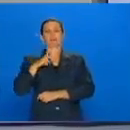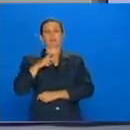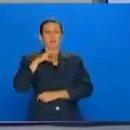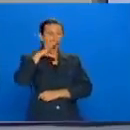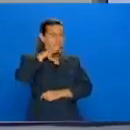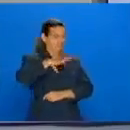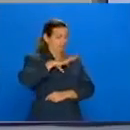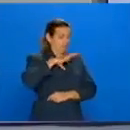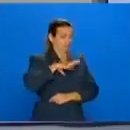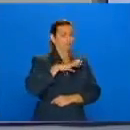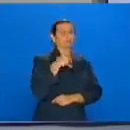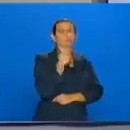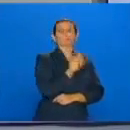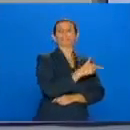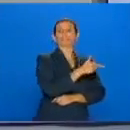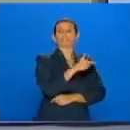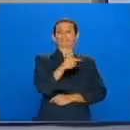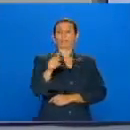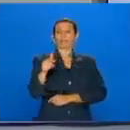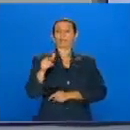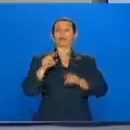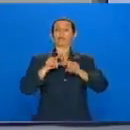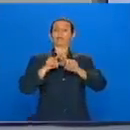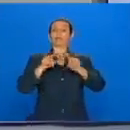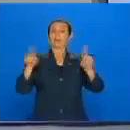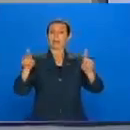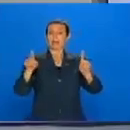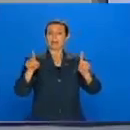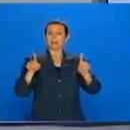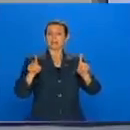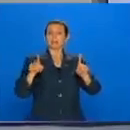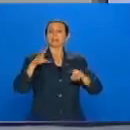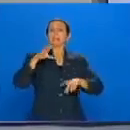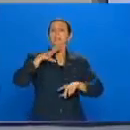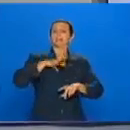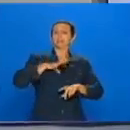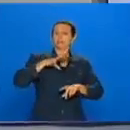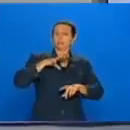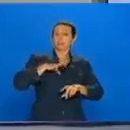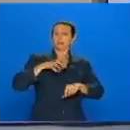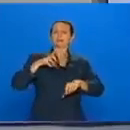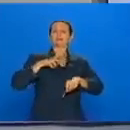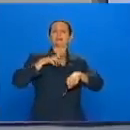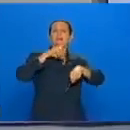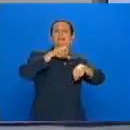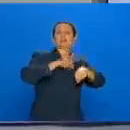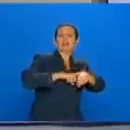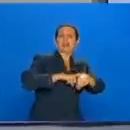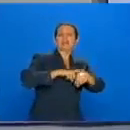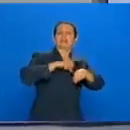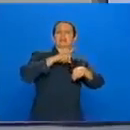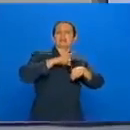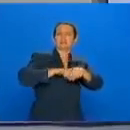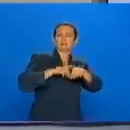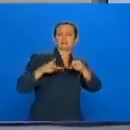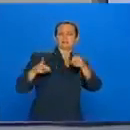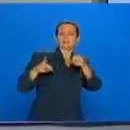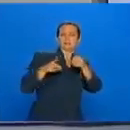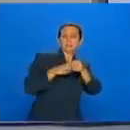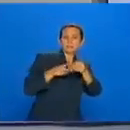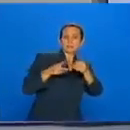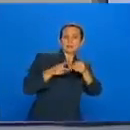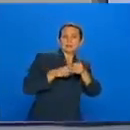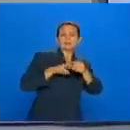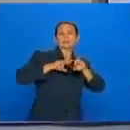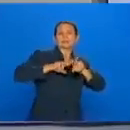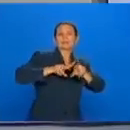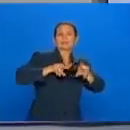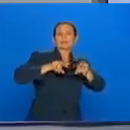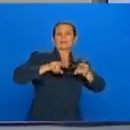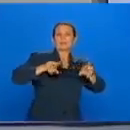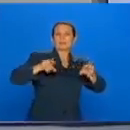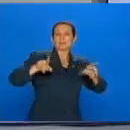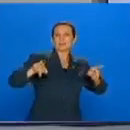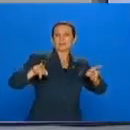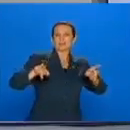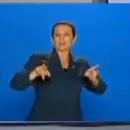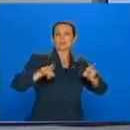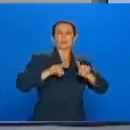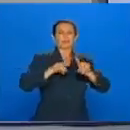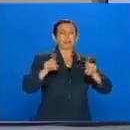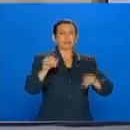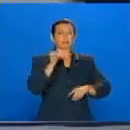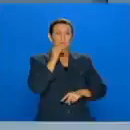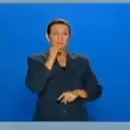formas diferentes de marcação de tempo. Mas um tradutor e intérprete que esteja lidando com uma versão do inglês